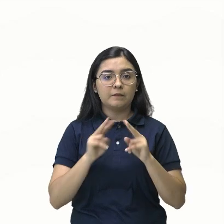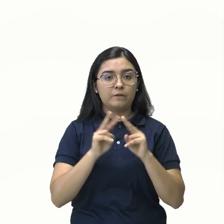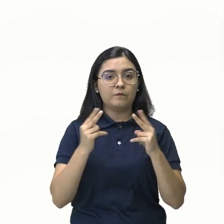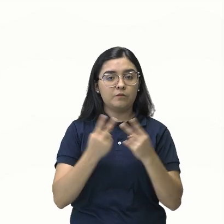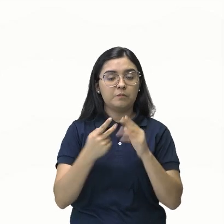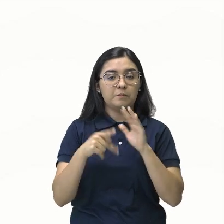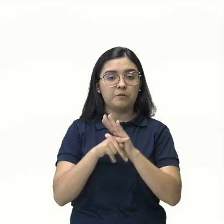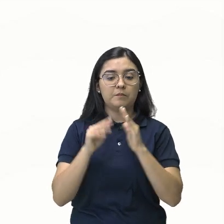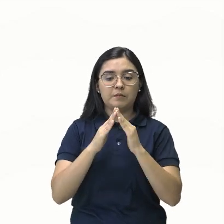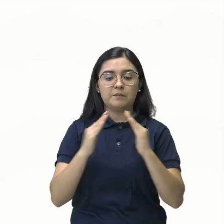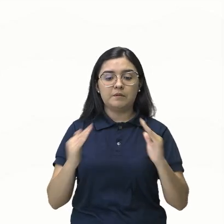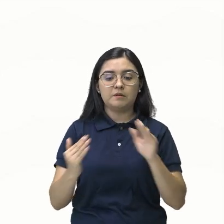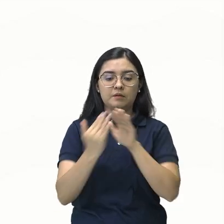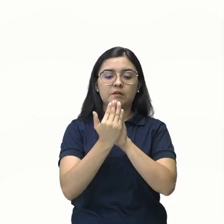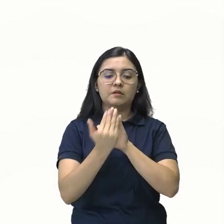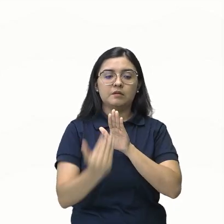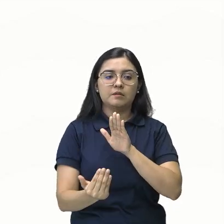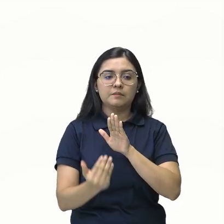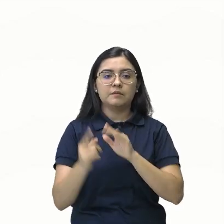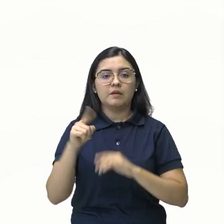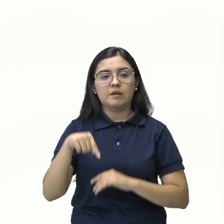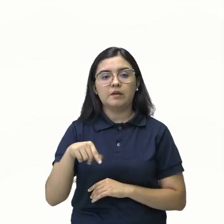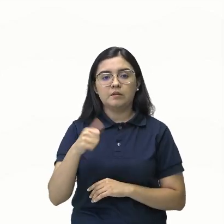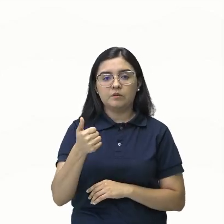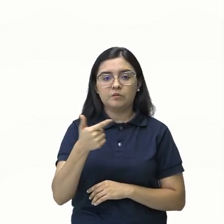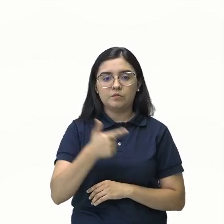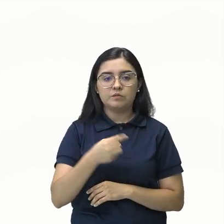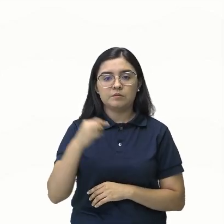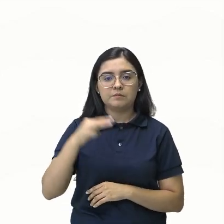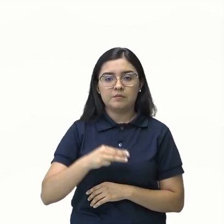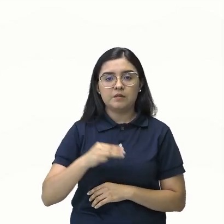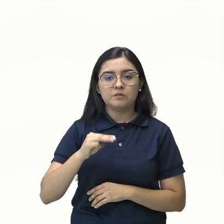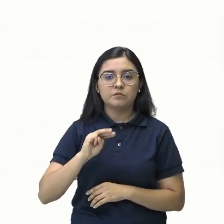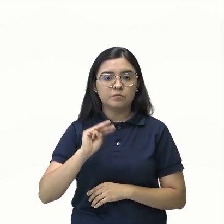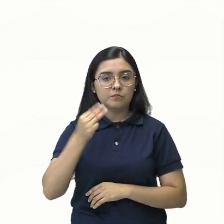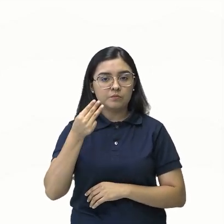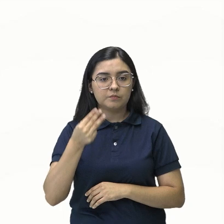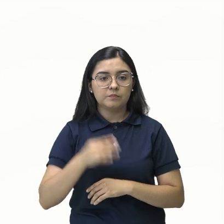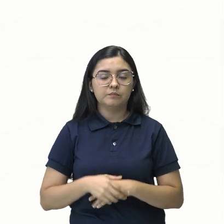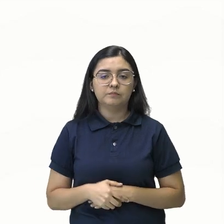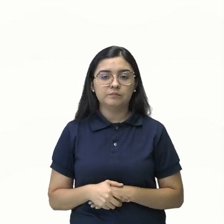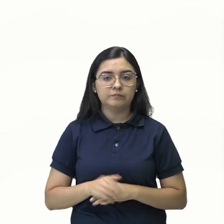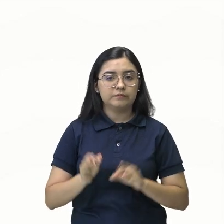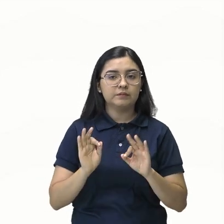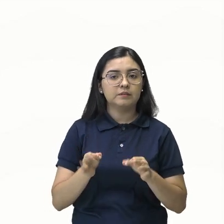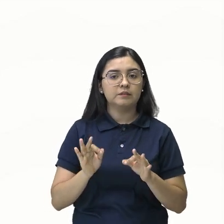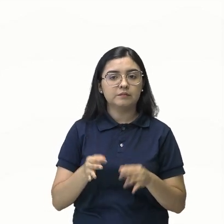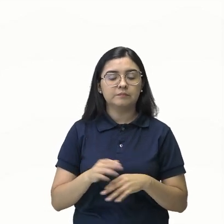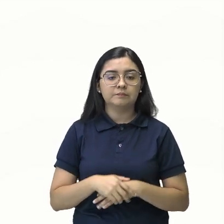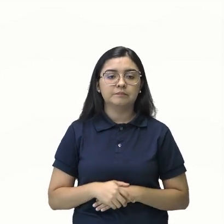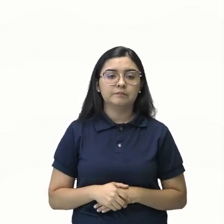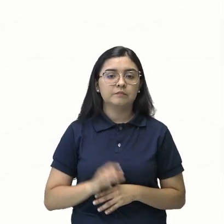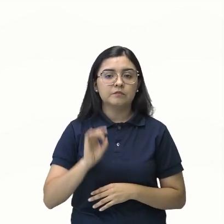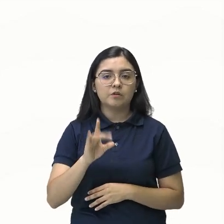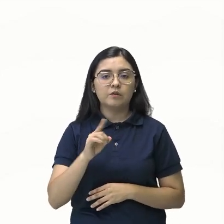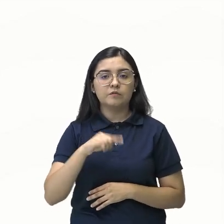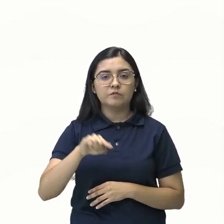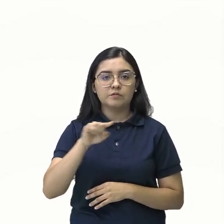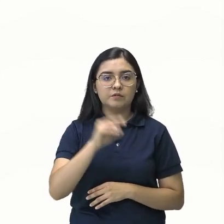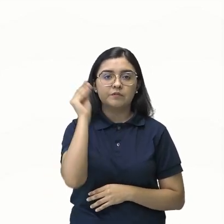da minha pirâmide vai ser 12 metros cúbicos, tudo bem? Então, basta seguir